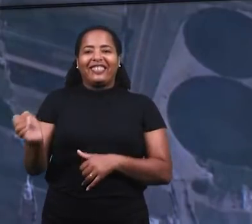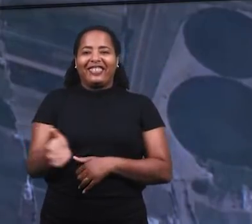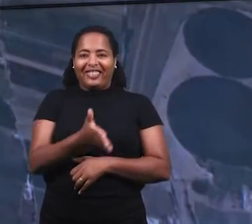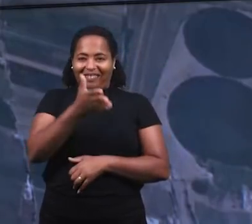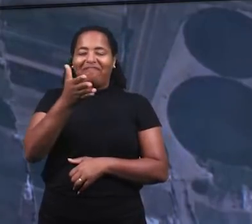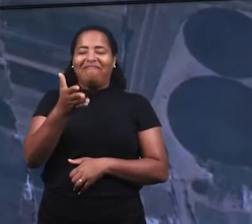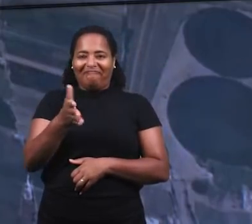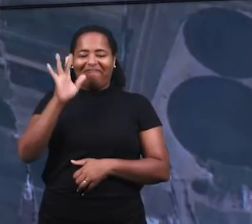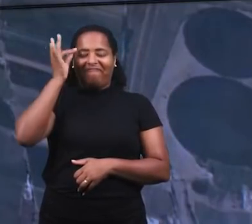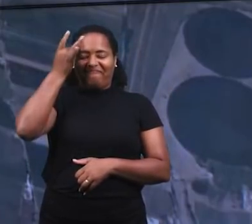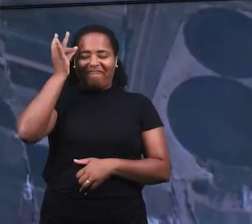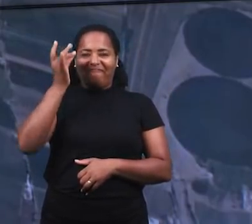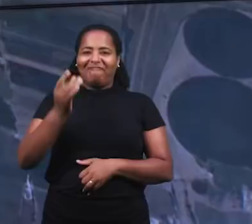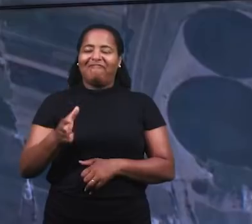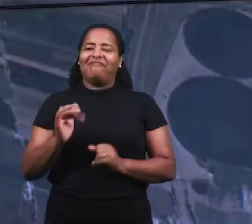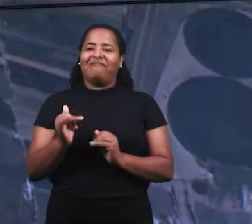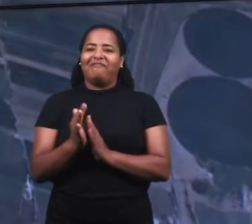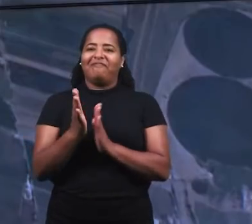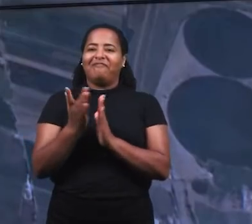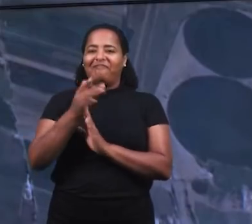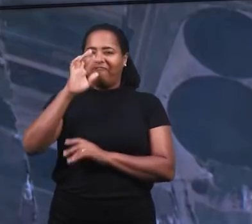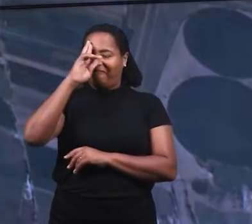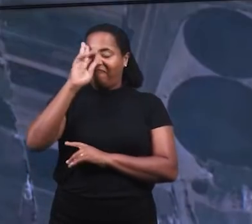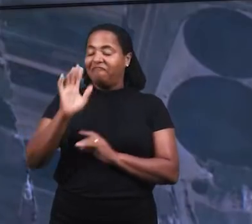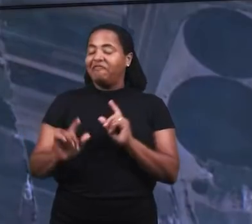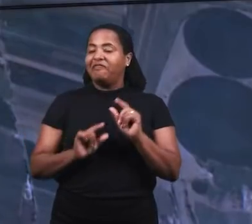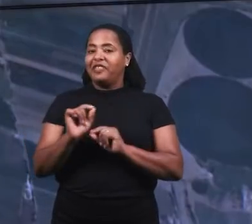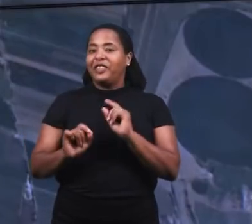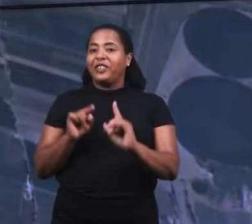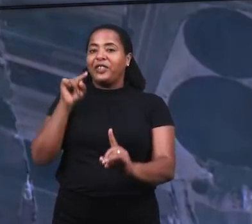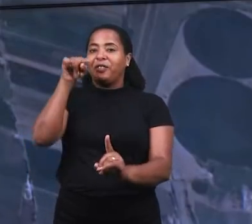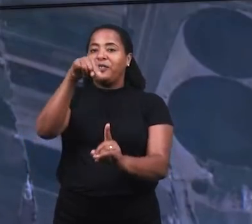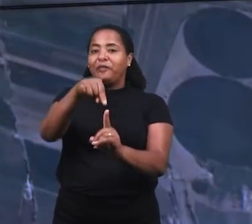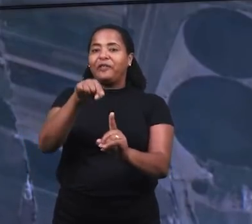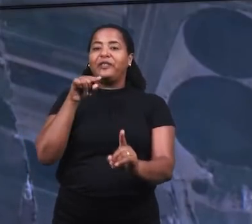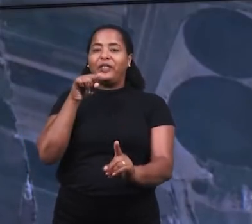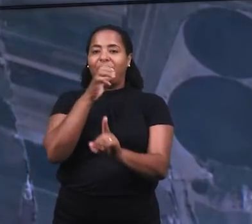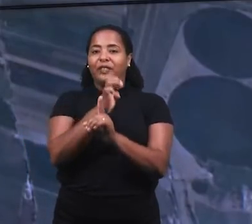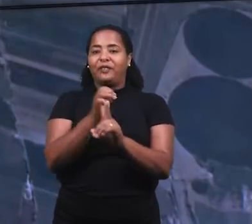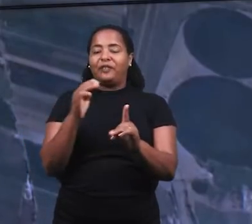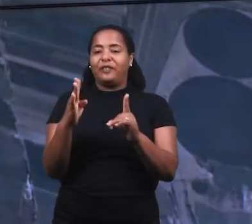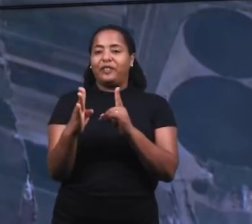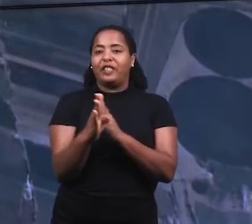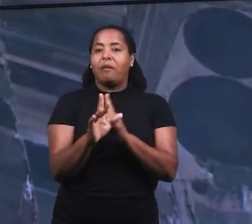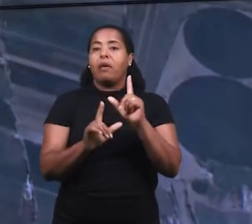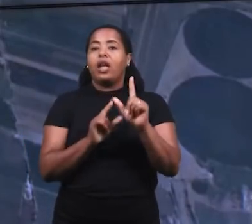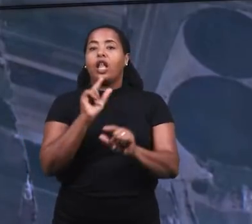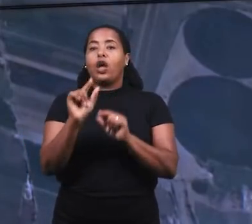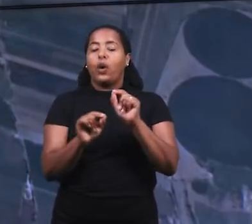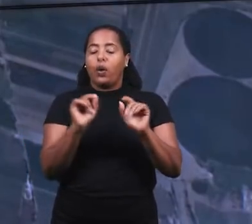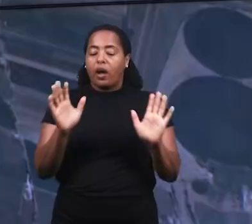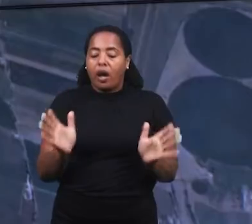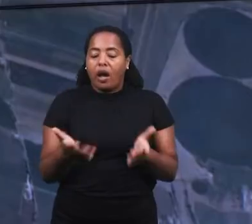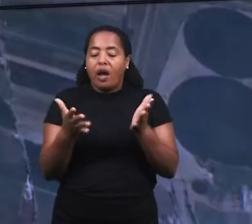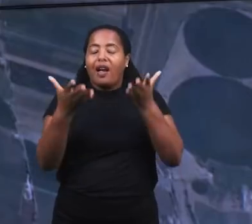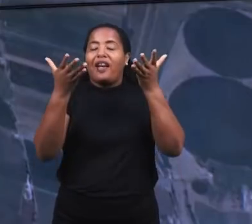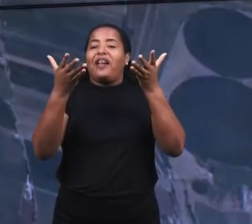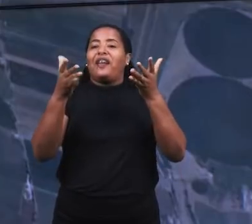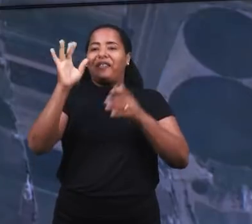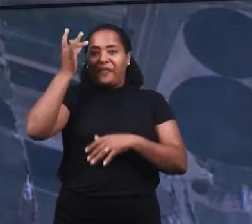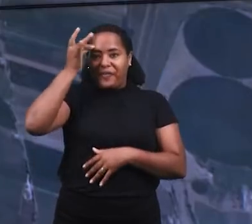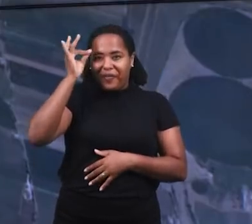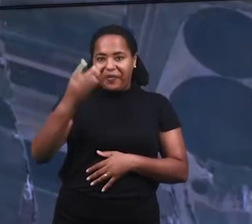de avivamento espiritual. Louvado seja o Senhor por aquilo que é o objetivo da escola bíblica,